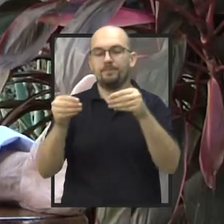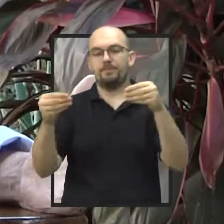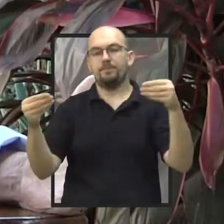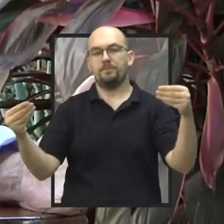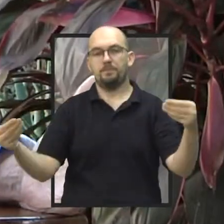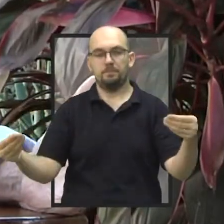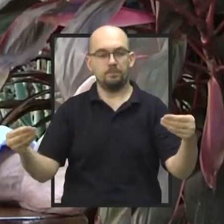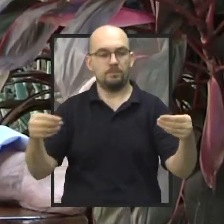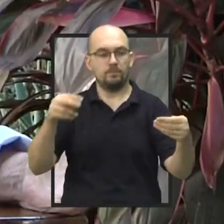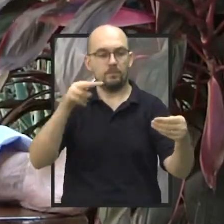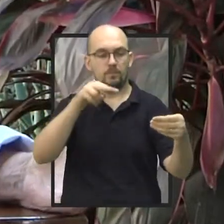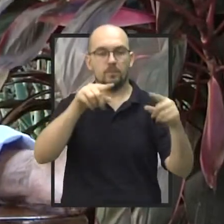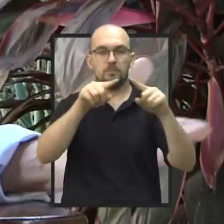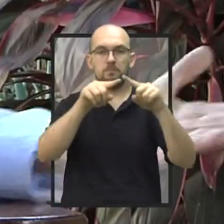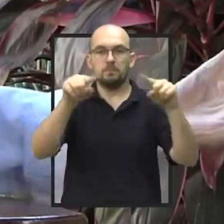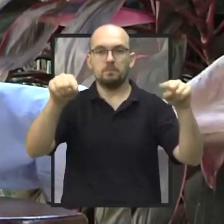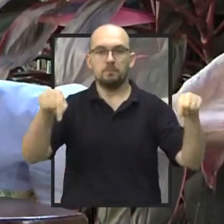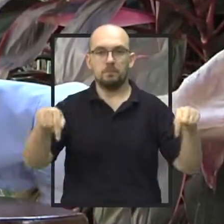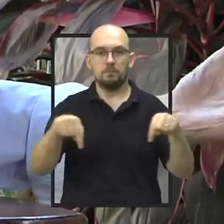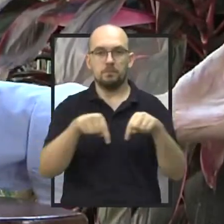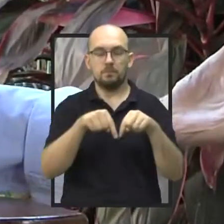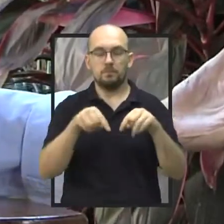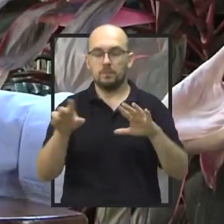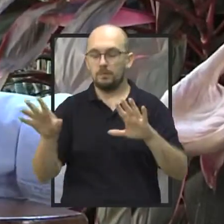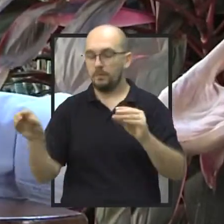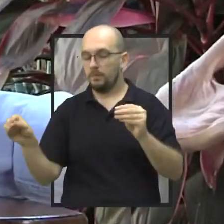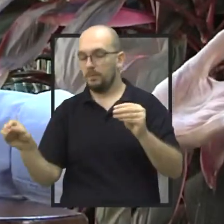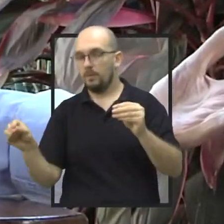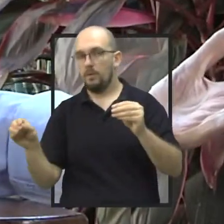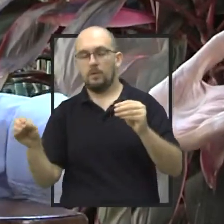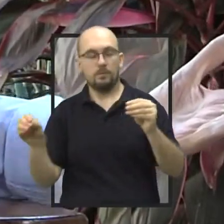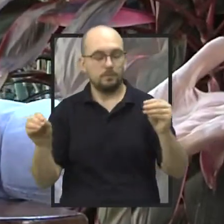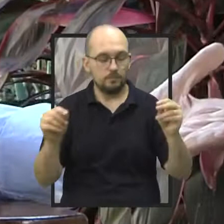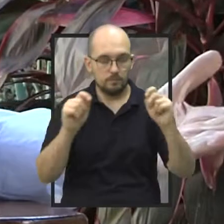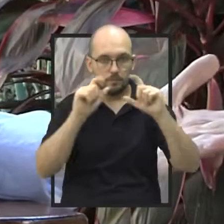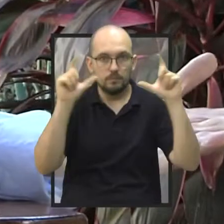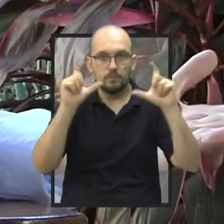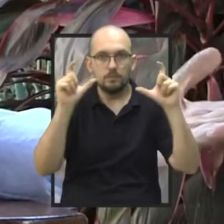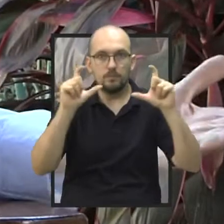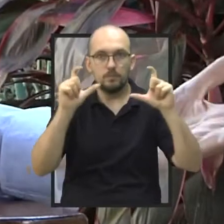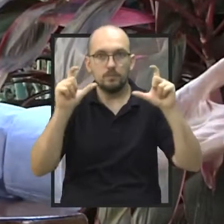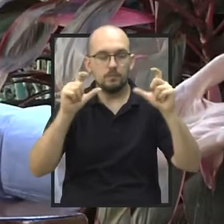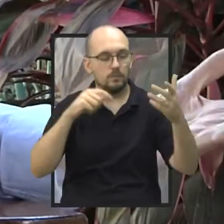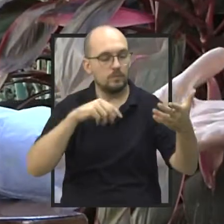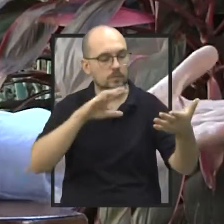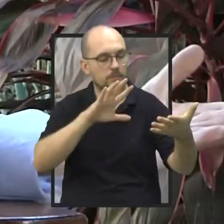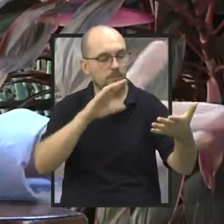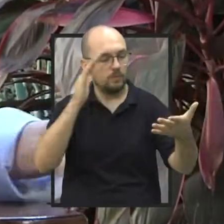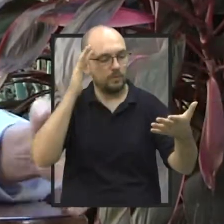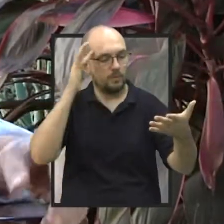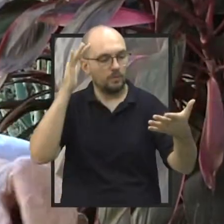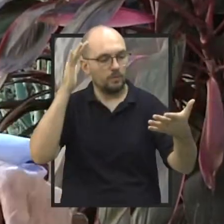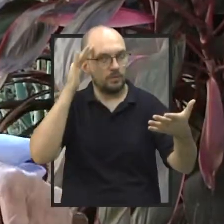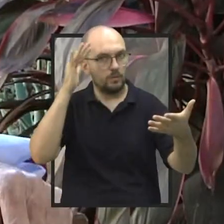E lá estava uma notícia que me fez sentar na cama e pensar.